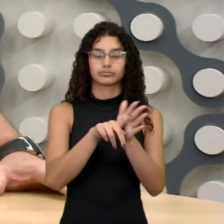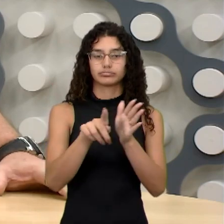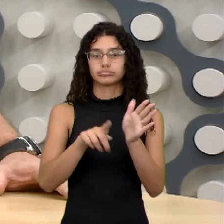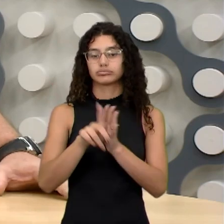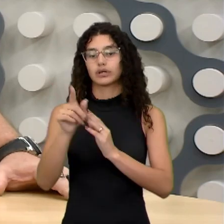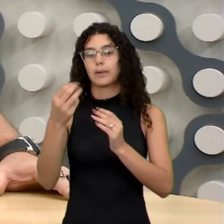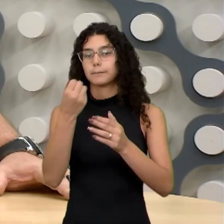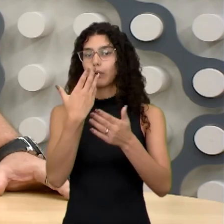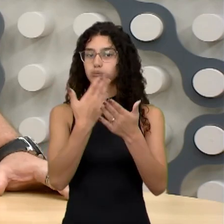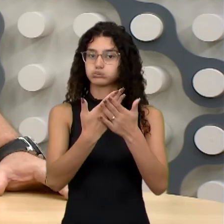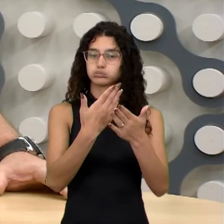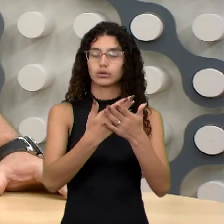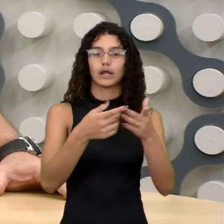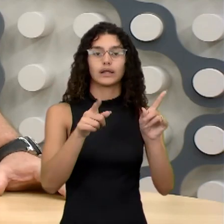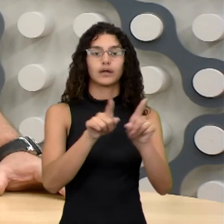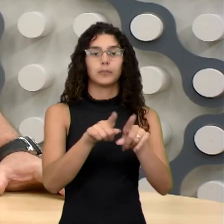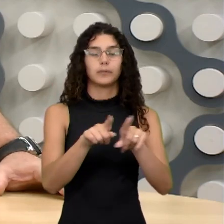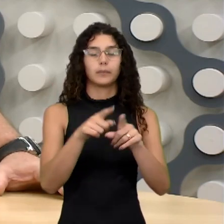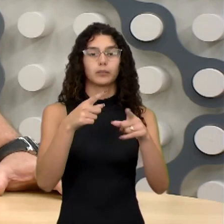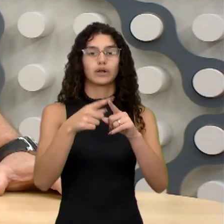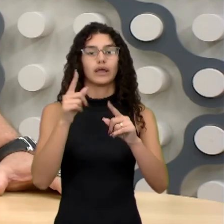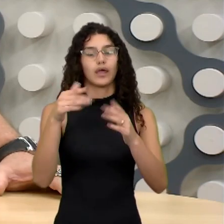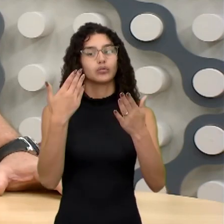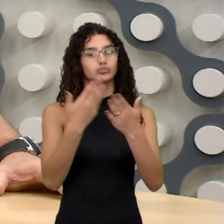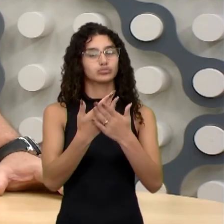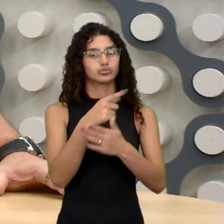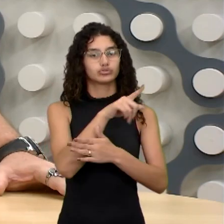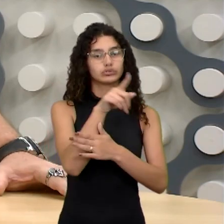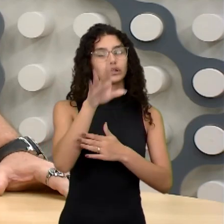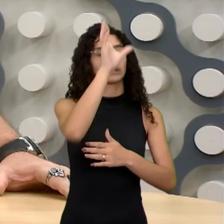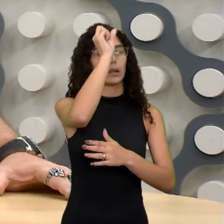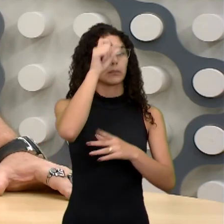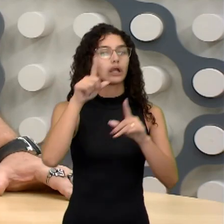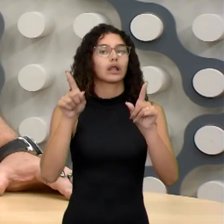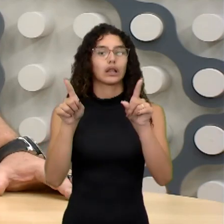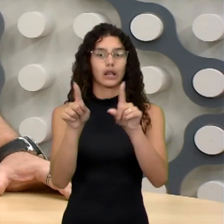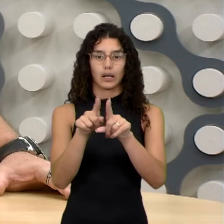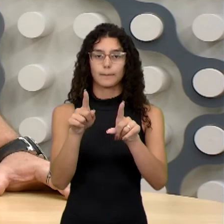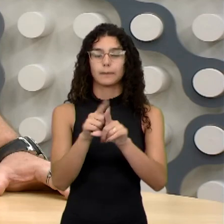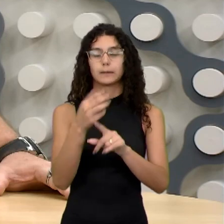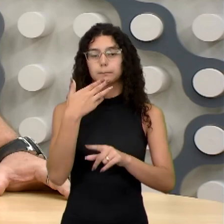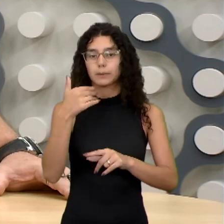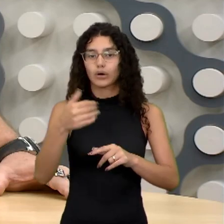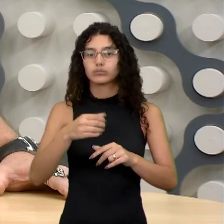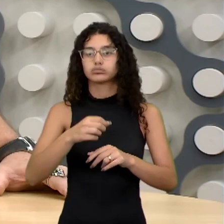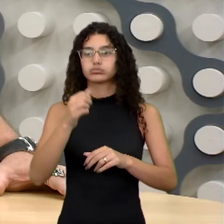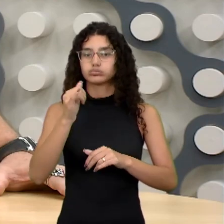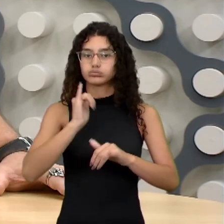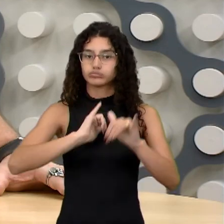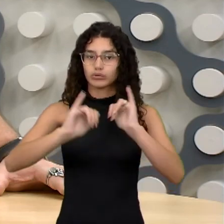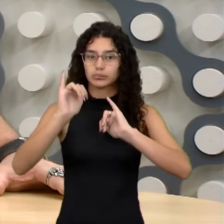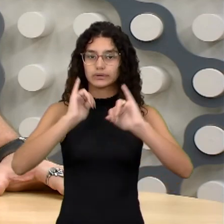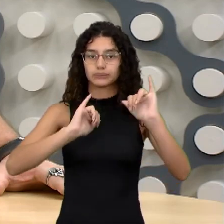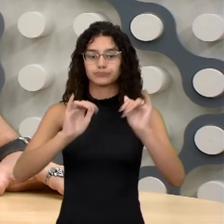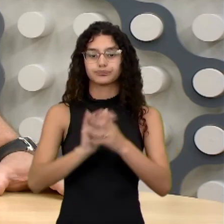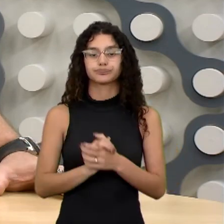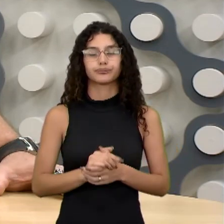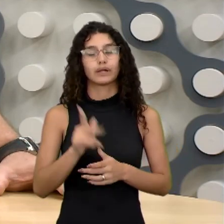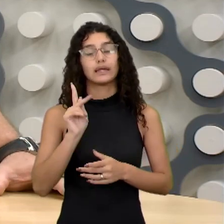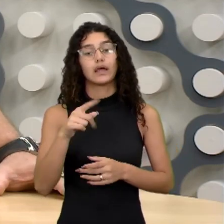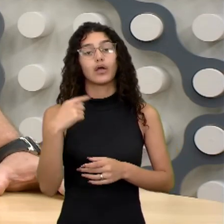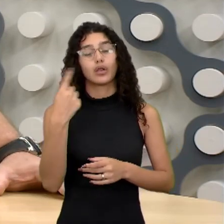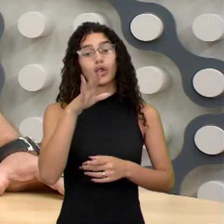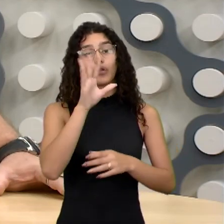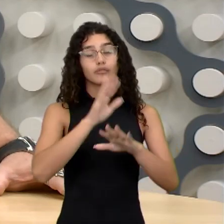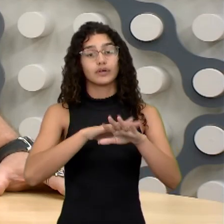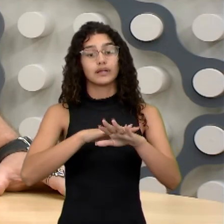bom estudar, né, porque é com estudo que vocês acabam aprendendo aí, tendo melhores informações, tá certo? Sempre quando a gente